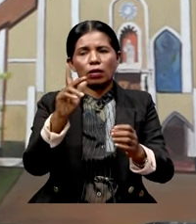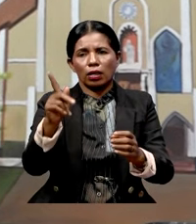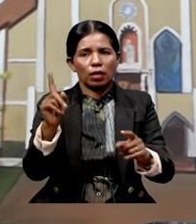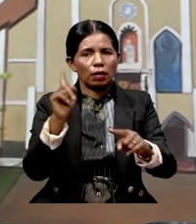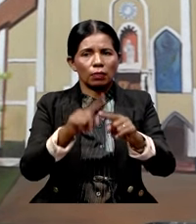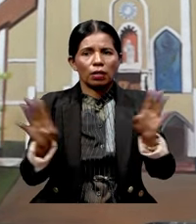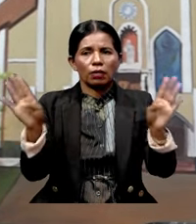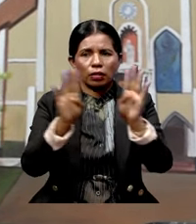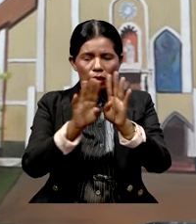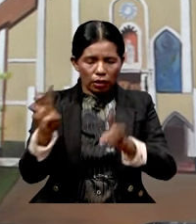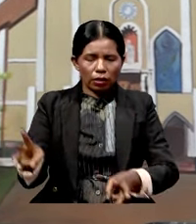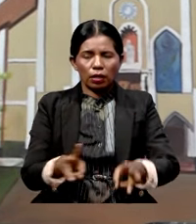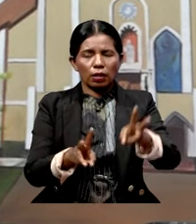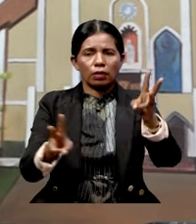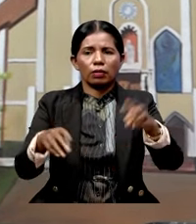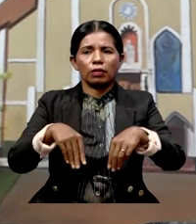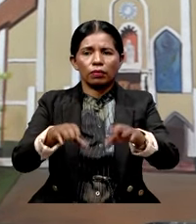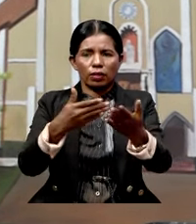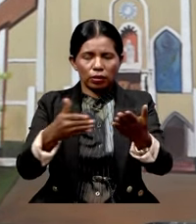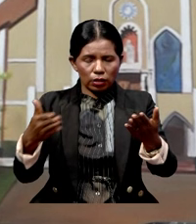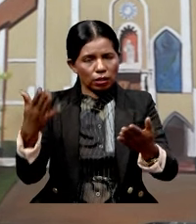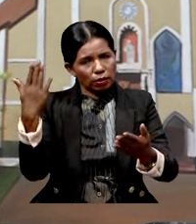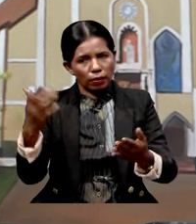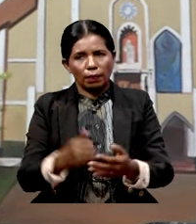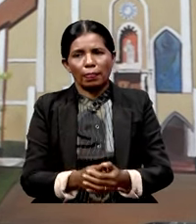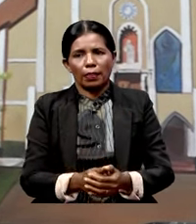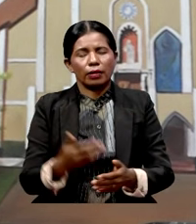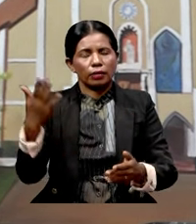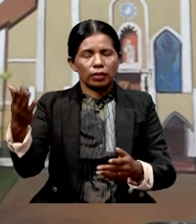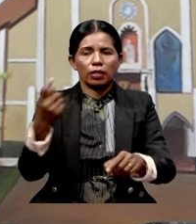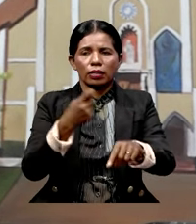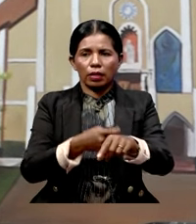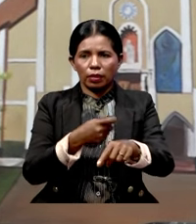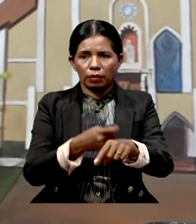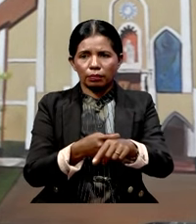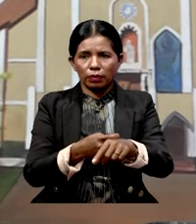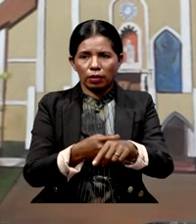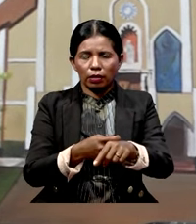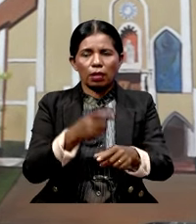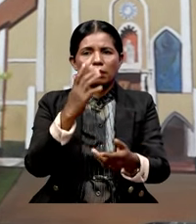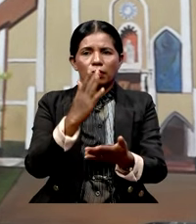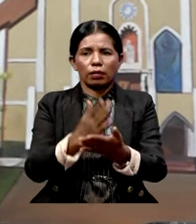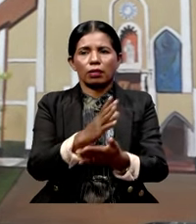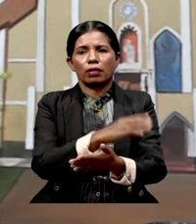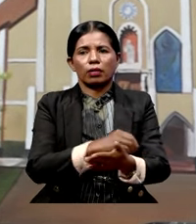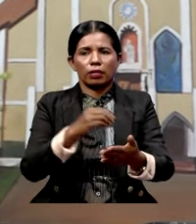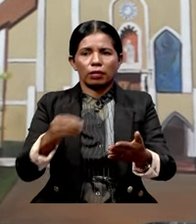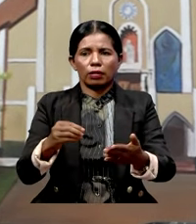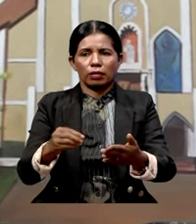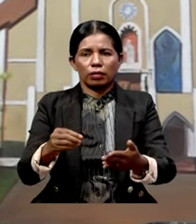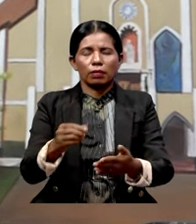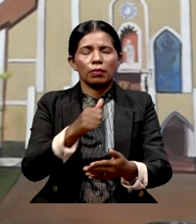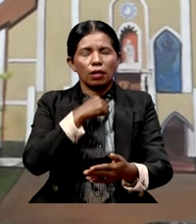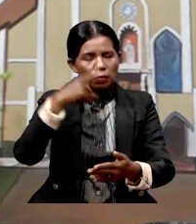está a cada lado público, onde vai fazer essa sangue. Só tem em momento a prevenção da vinda da Sua Excelência, o Santo